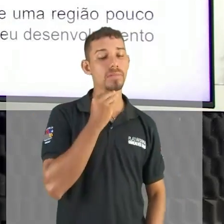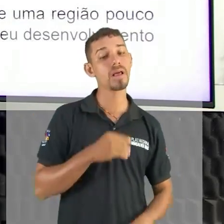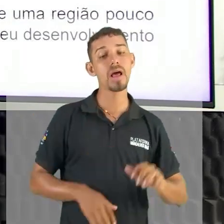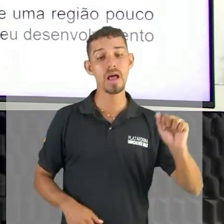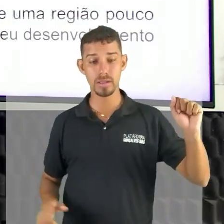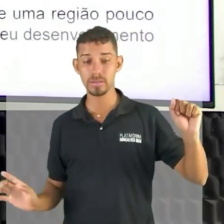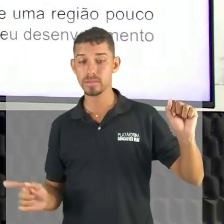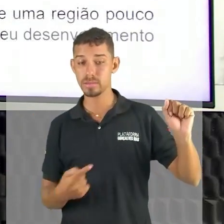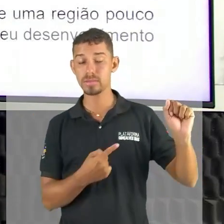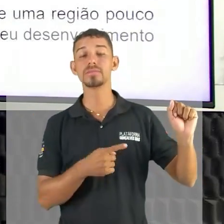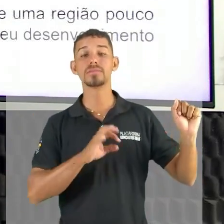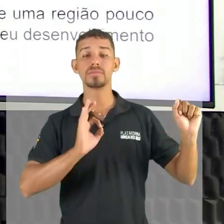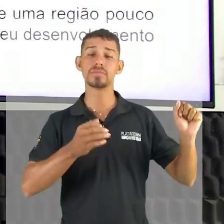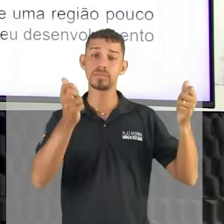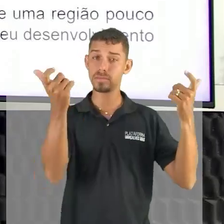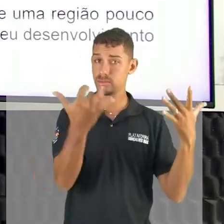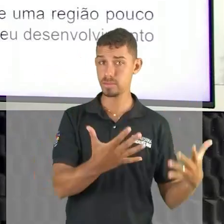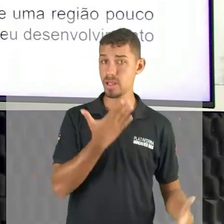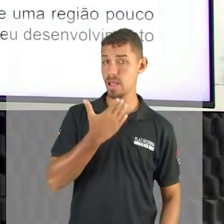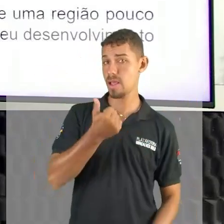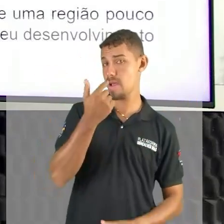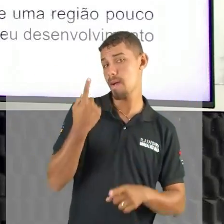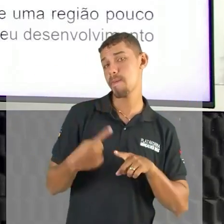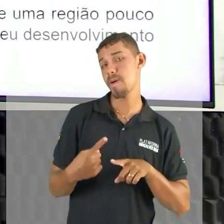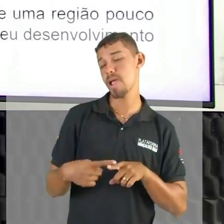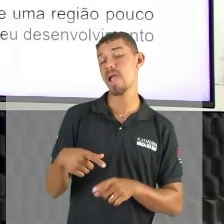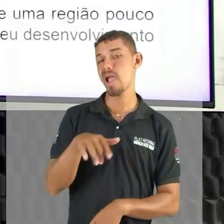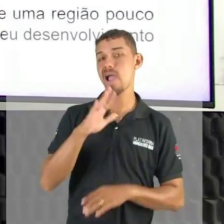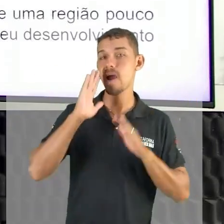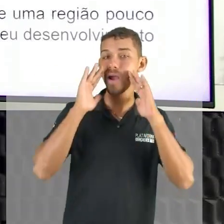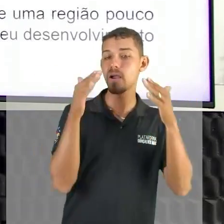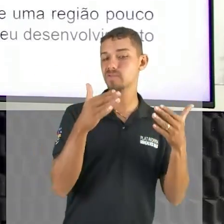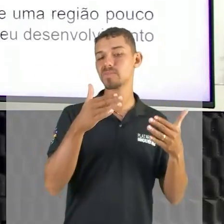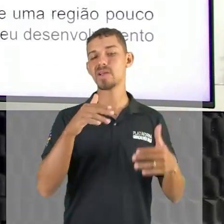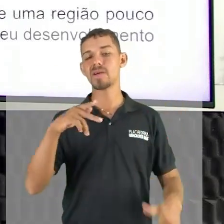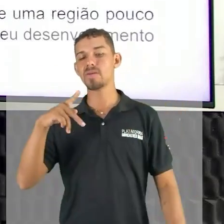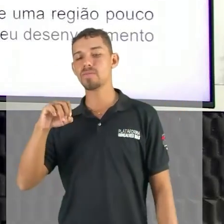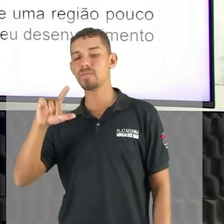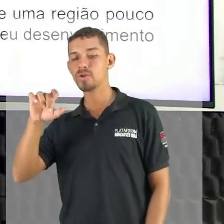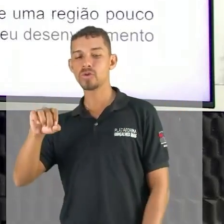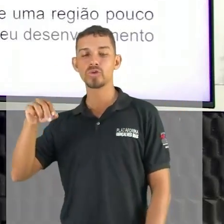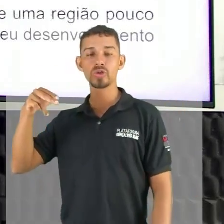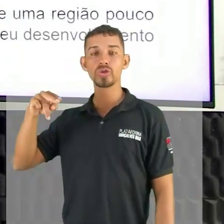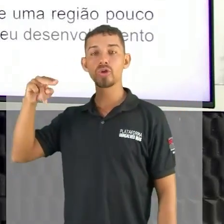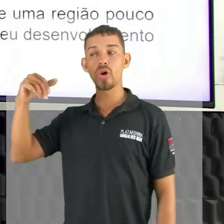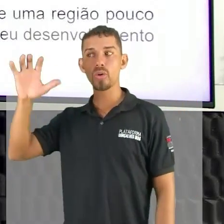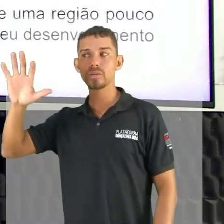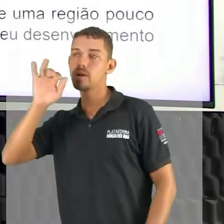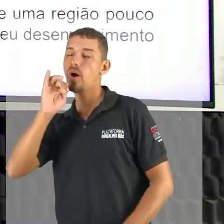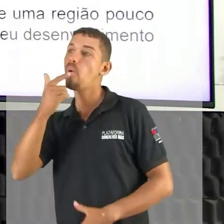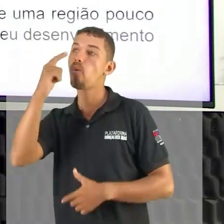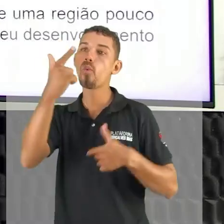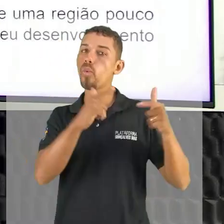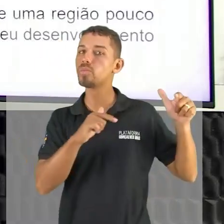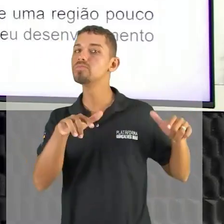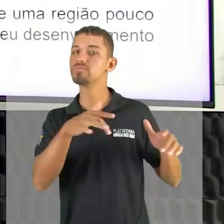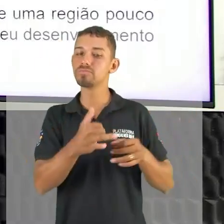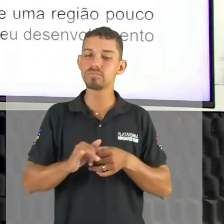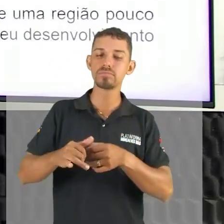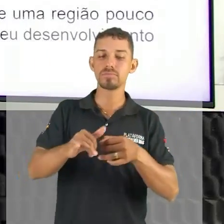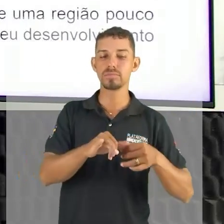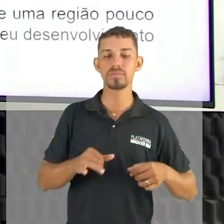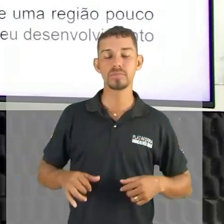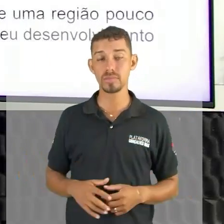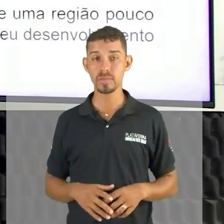A, portanto, explica muito bem por que a cobiça de olhar para o Polo Norte, tendo outros pontos petrolíferos como o